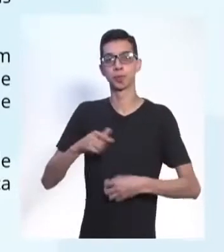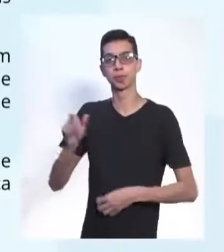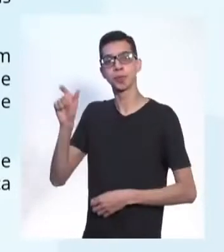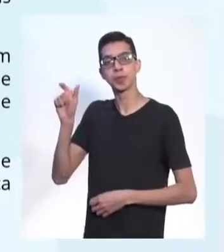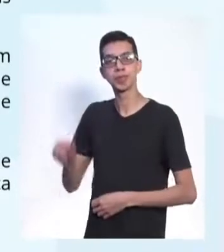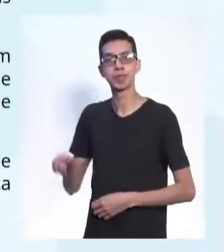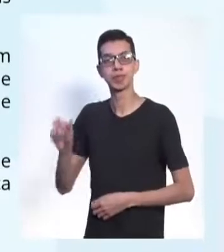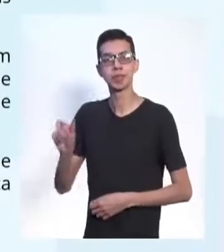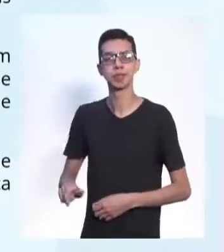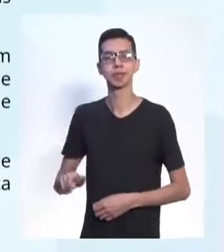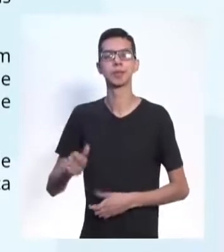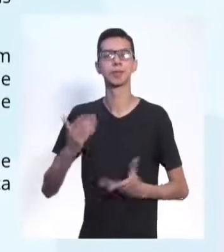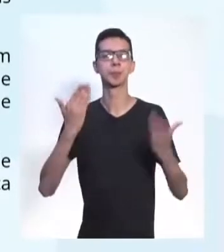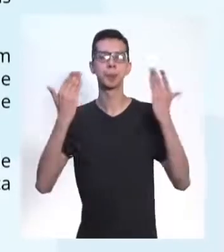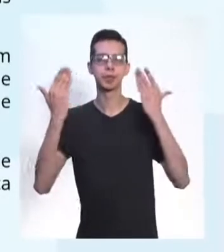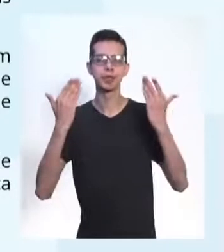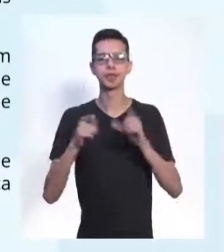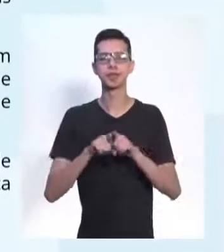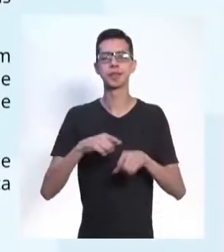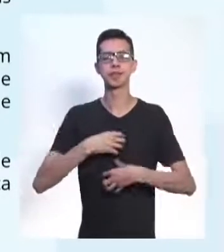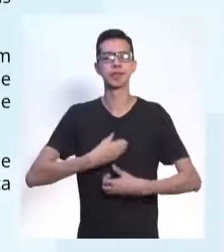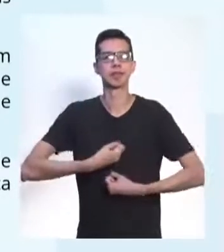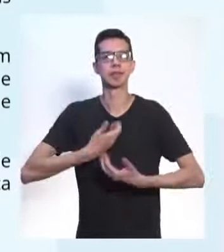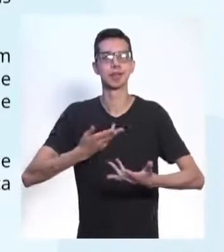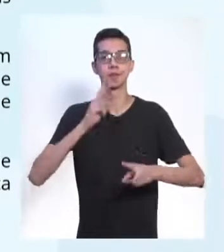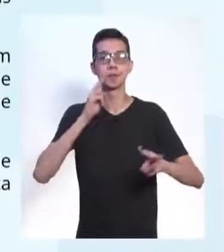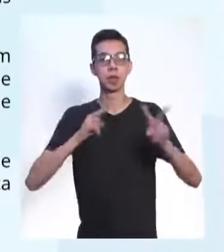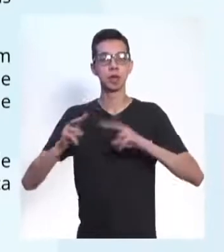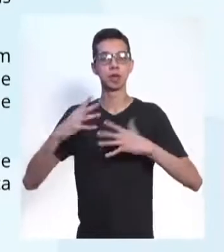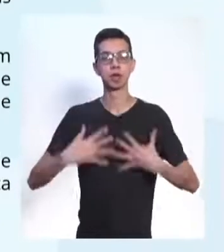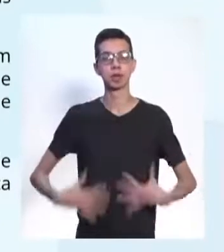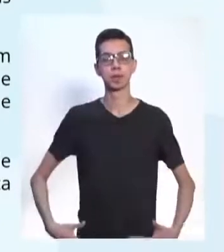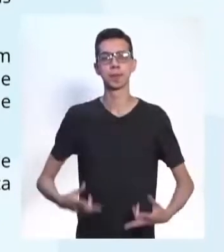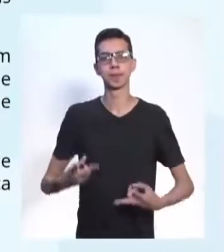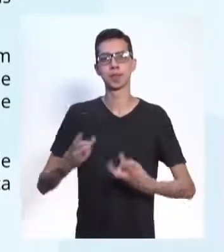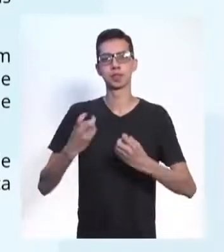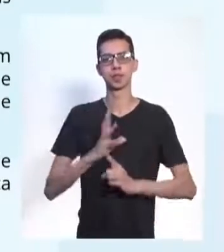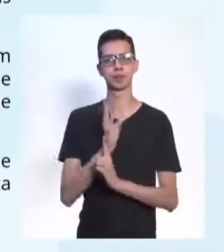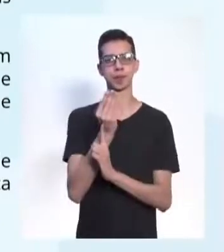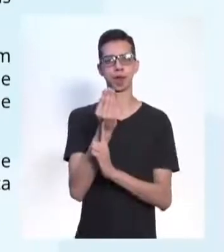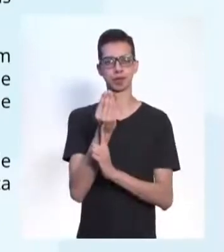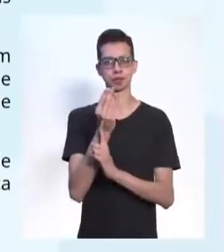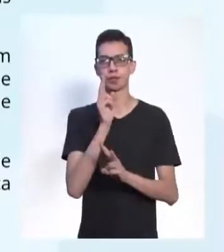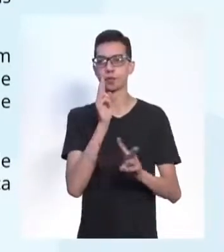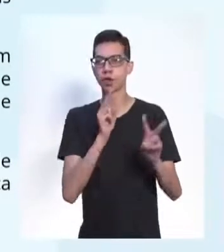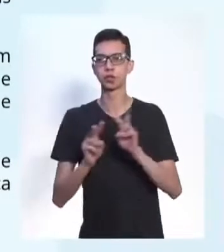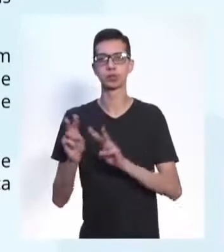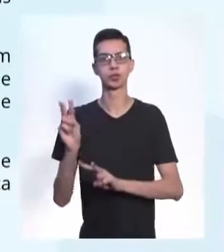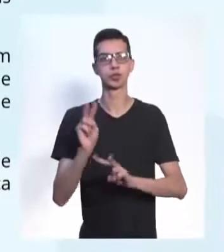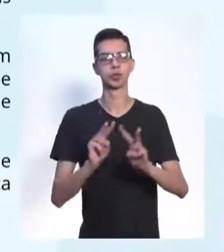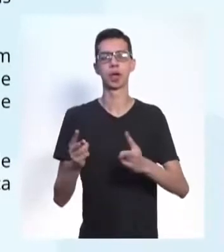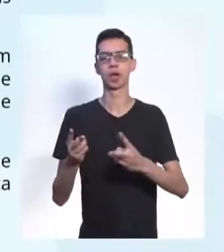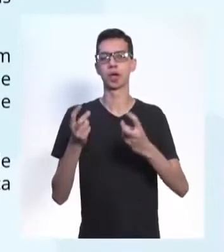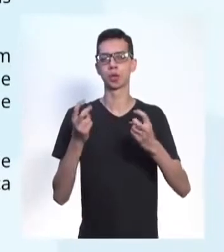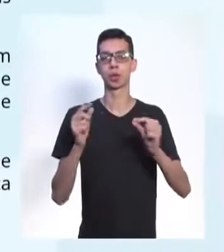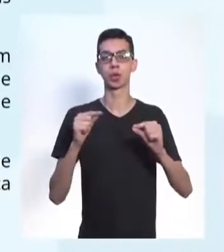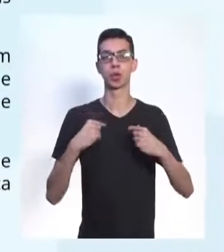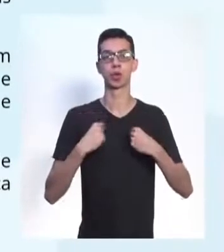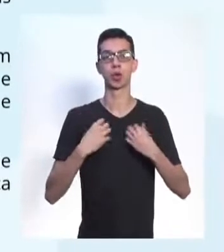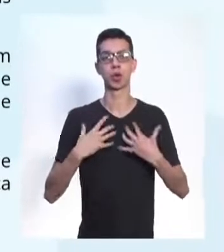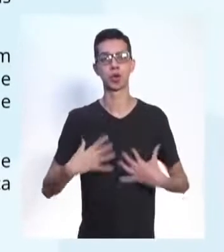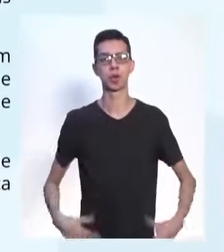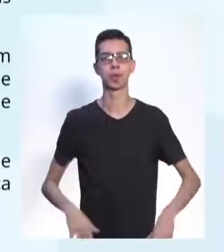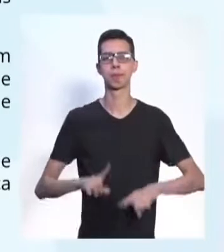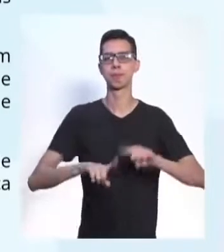elemento importante para criar uma linguagem visual da atividade artística, composta por vestimentas e acessórios. Ele ajuda a